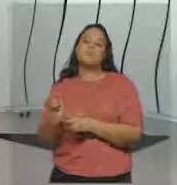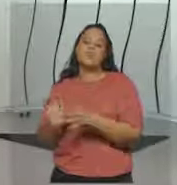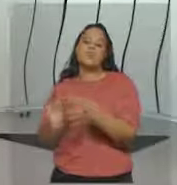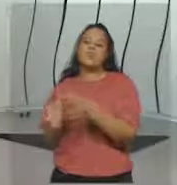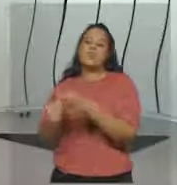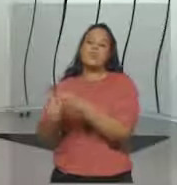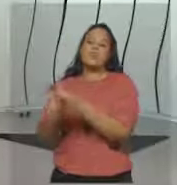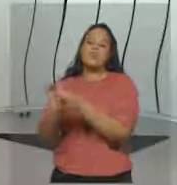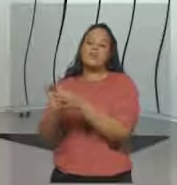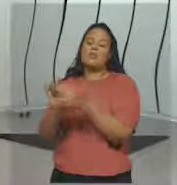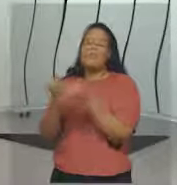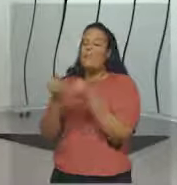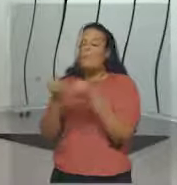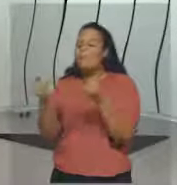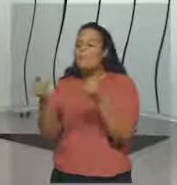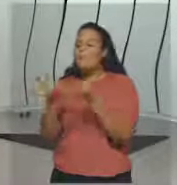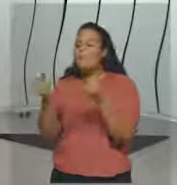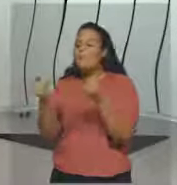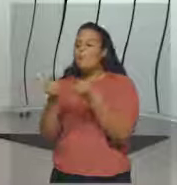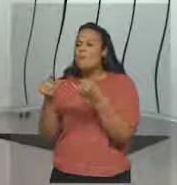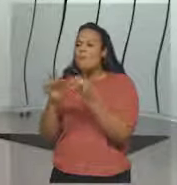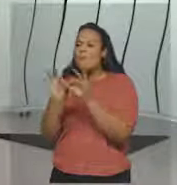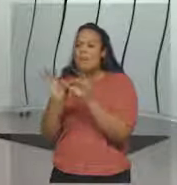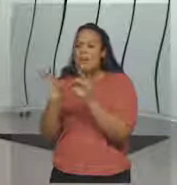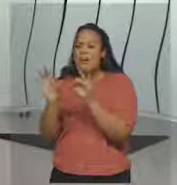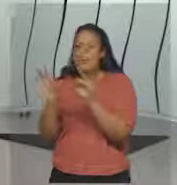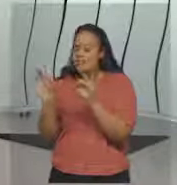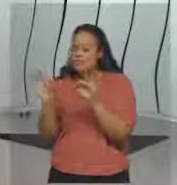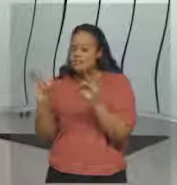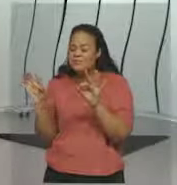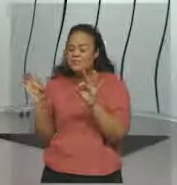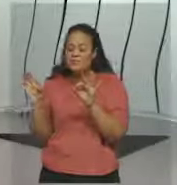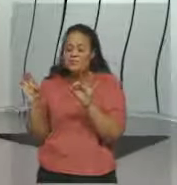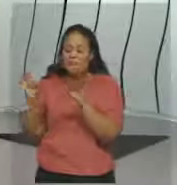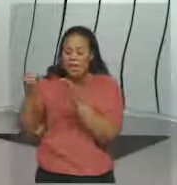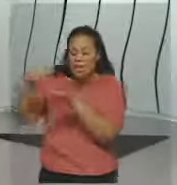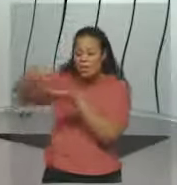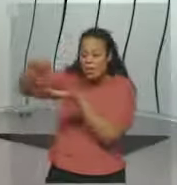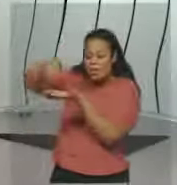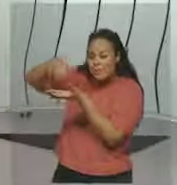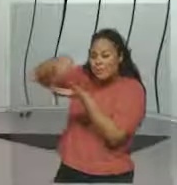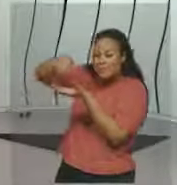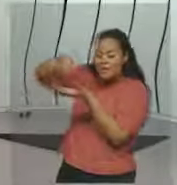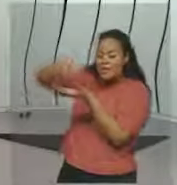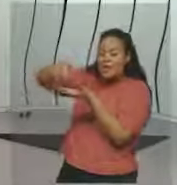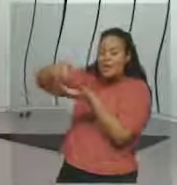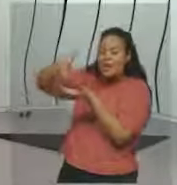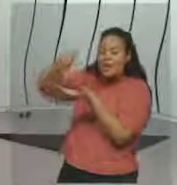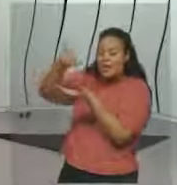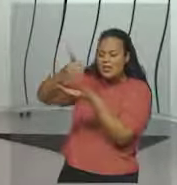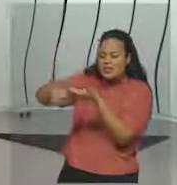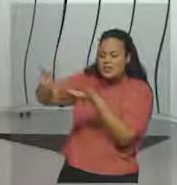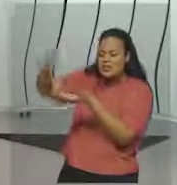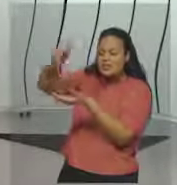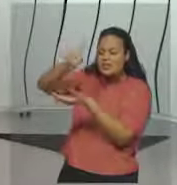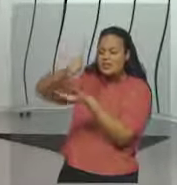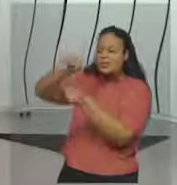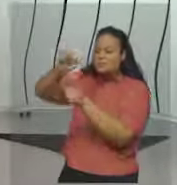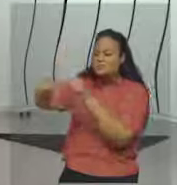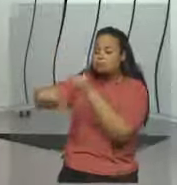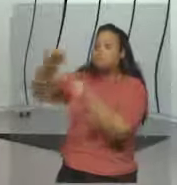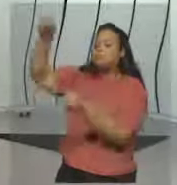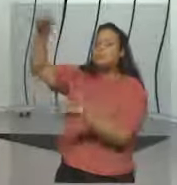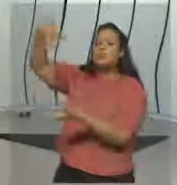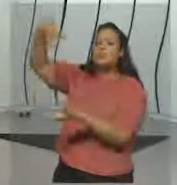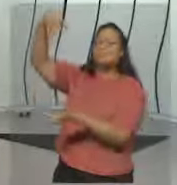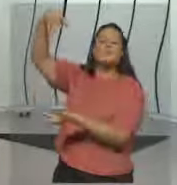passar num fio muito fininho e comprido, e aí, para liberar essa energia, ela acaba transformando a energia em luz. Então, a